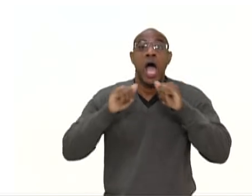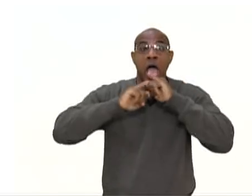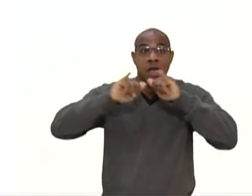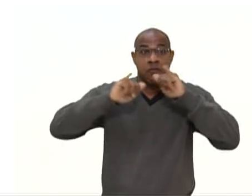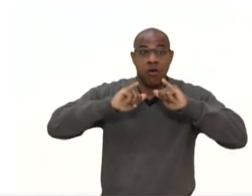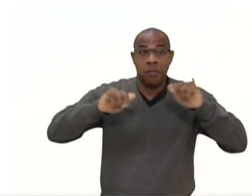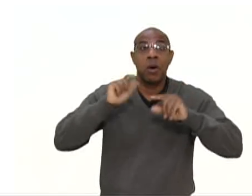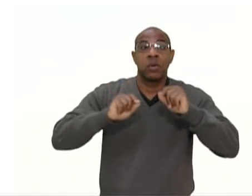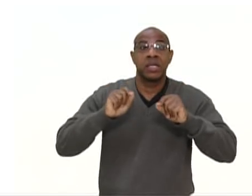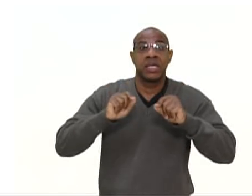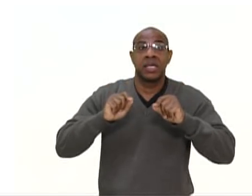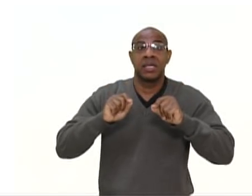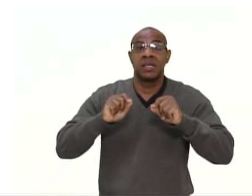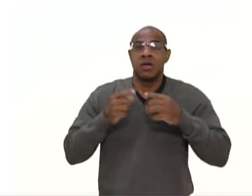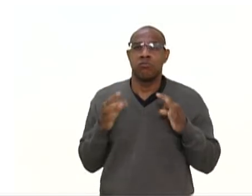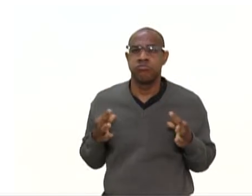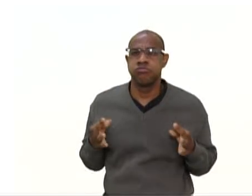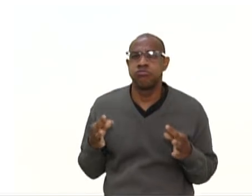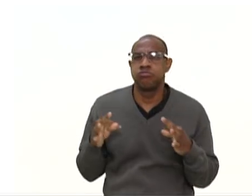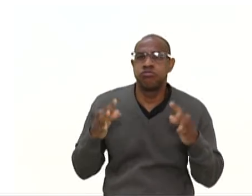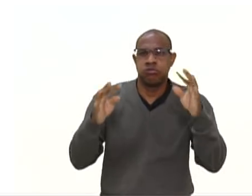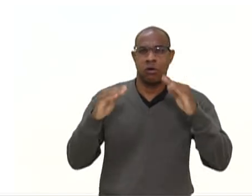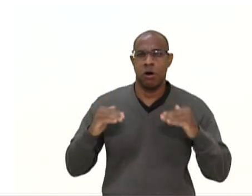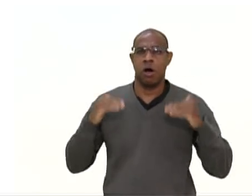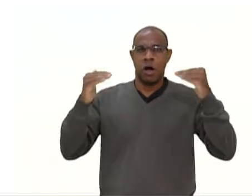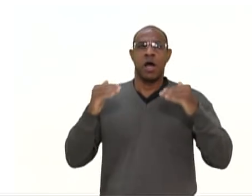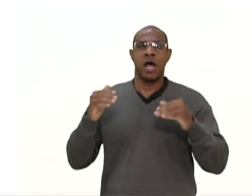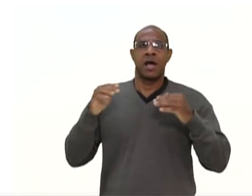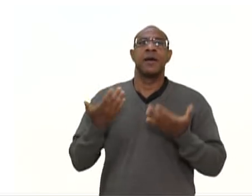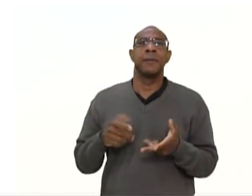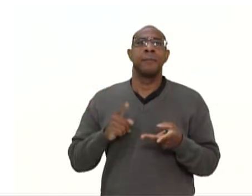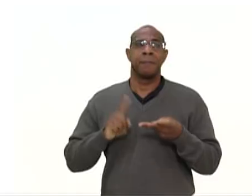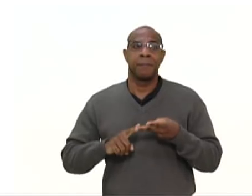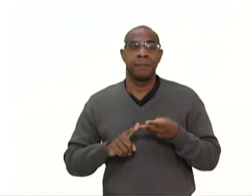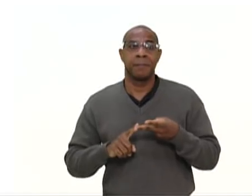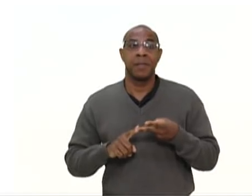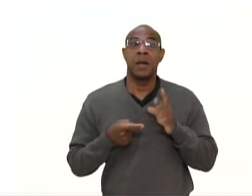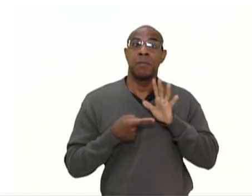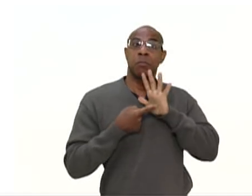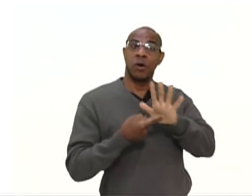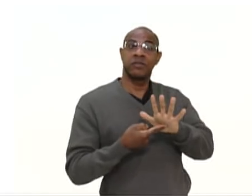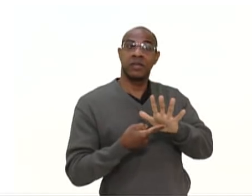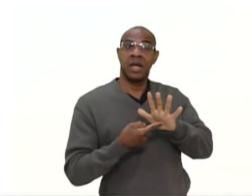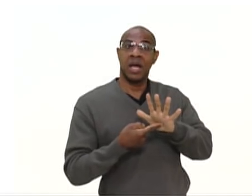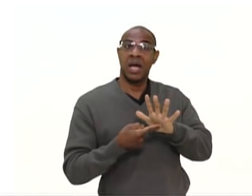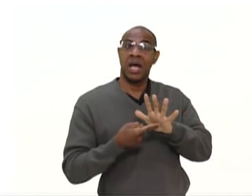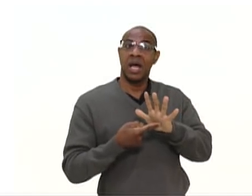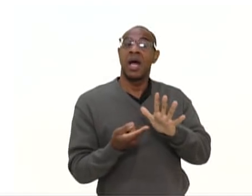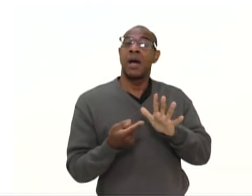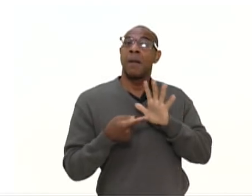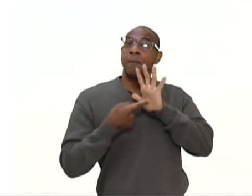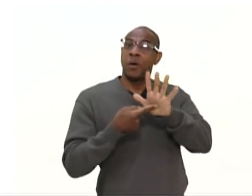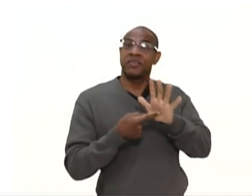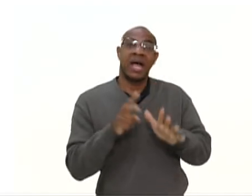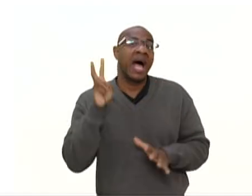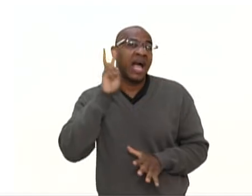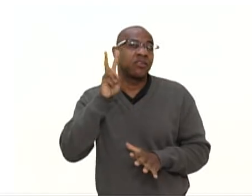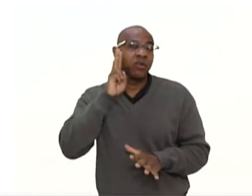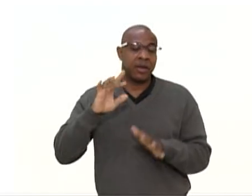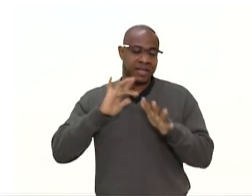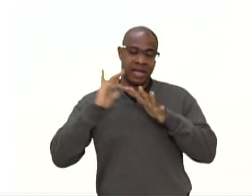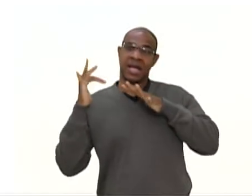informar sobre o avanço das tecnologias. Letra B, apresentar dados históricos sobre as redes